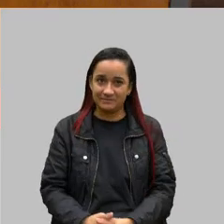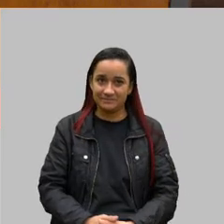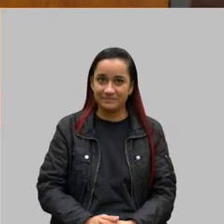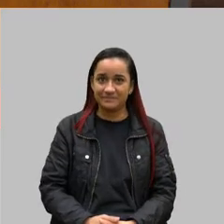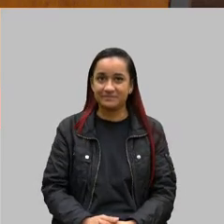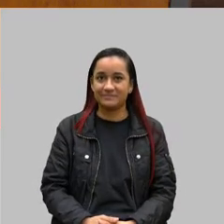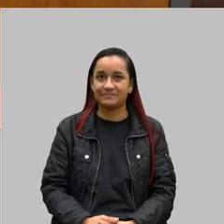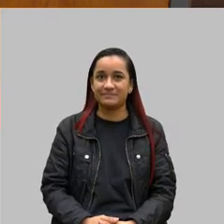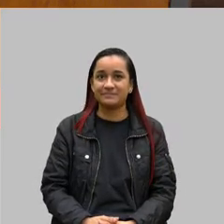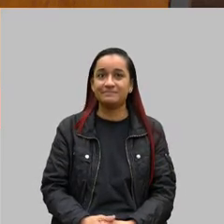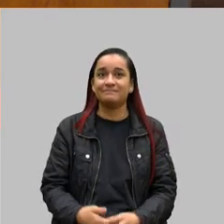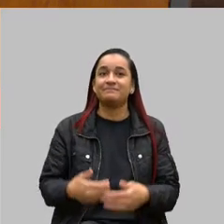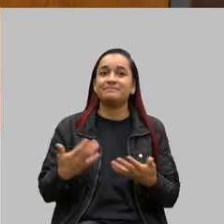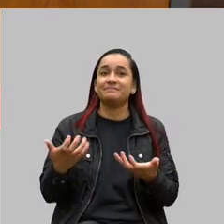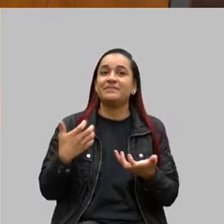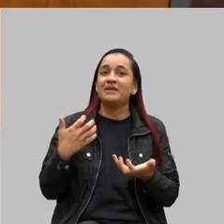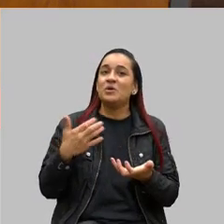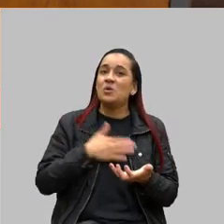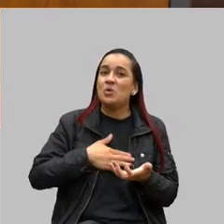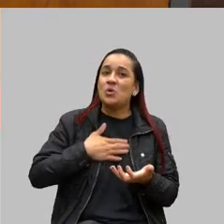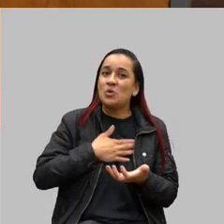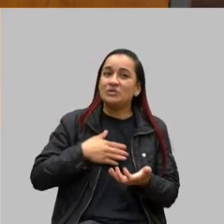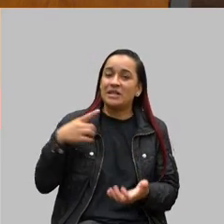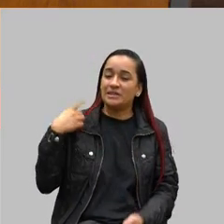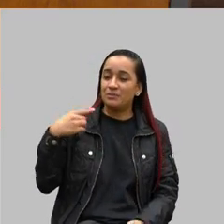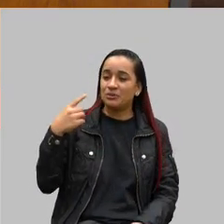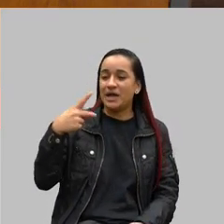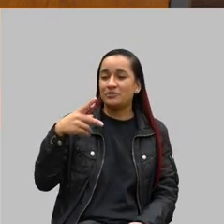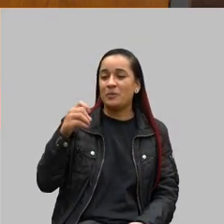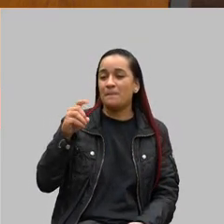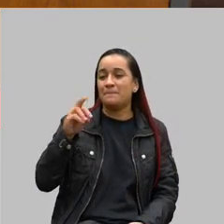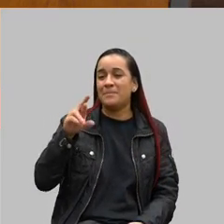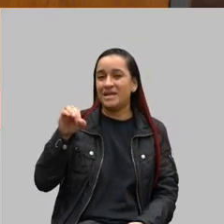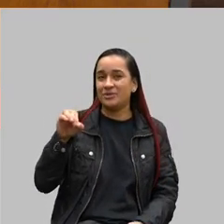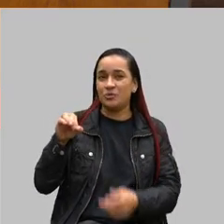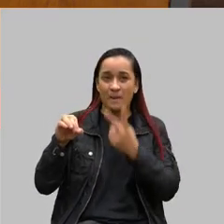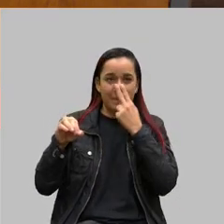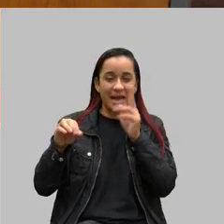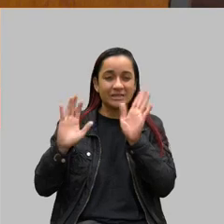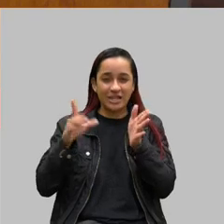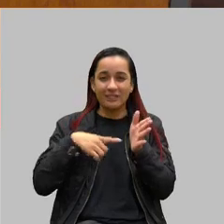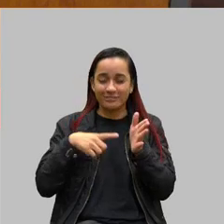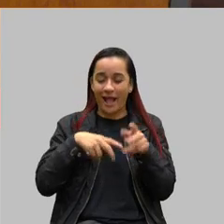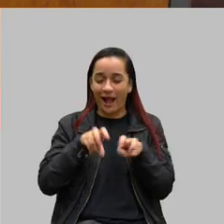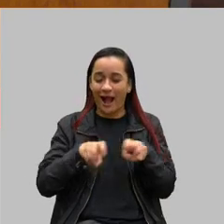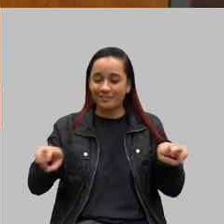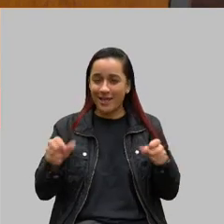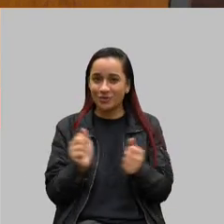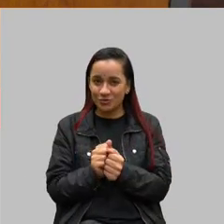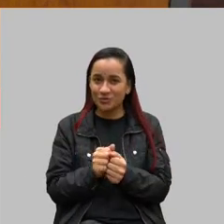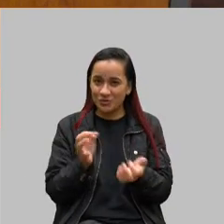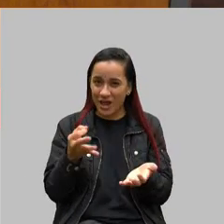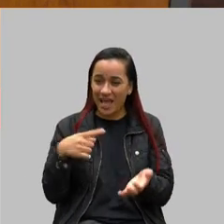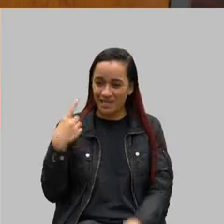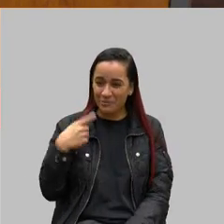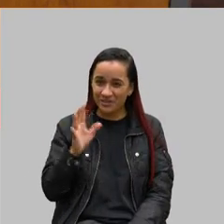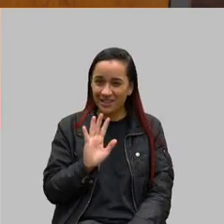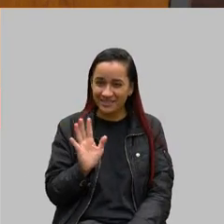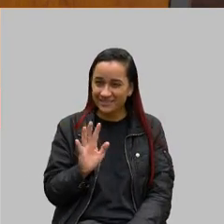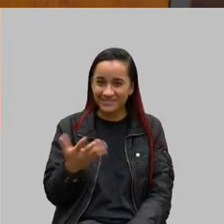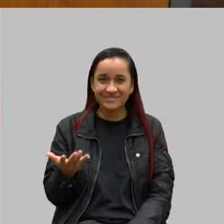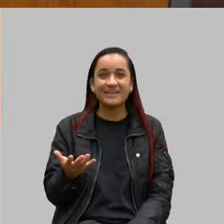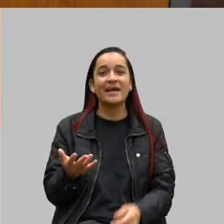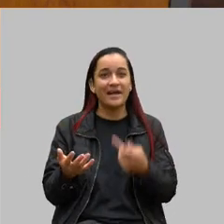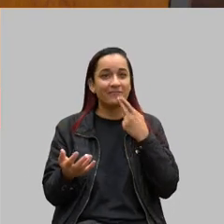eu gostei aqui que o que o deputado Deputado PED Então já ganhei até uma cadeira com vocês aqui então tá não Pedro secretário porque se eu